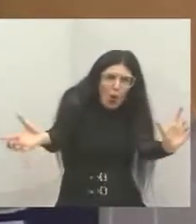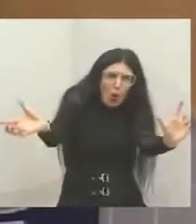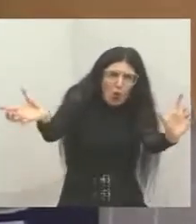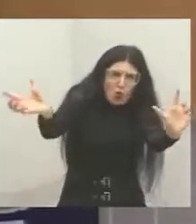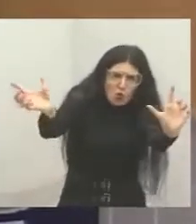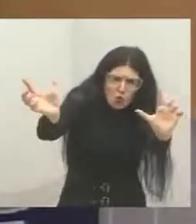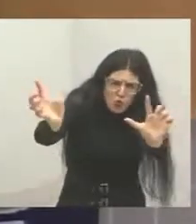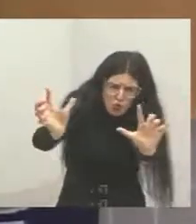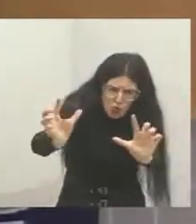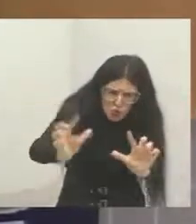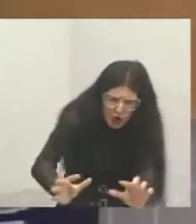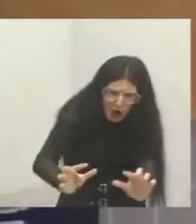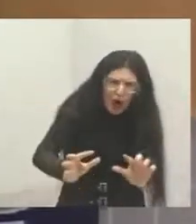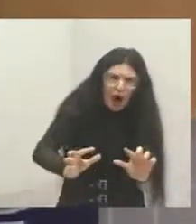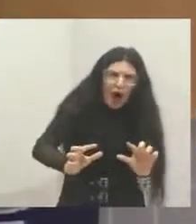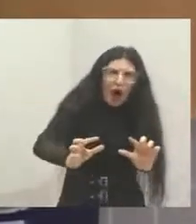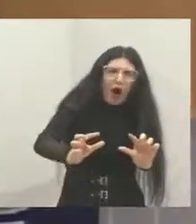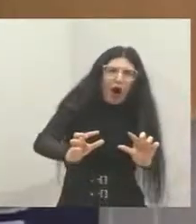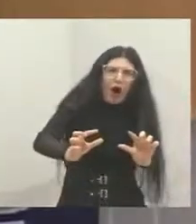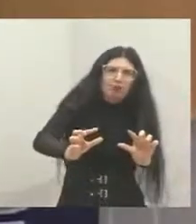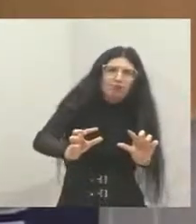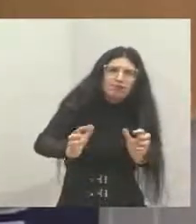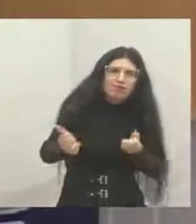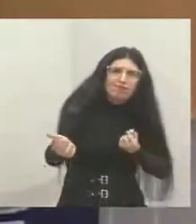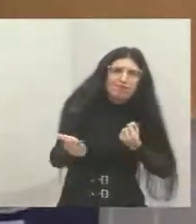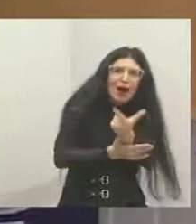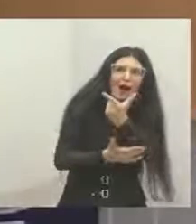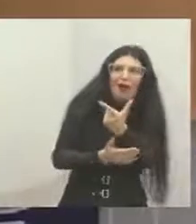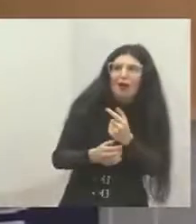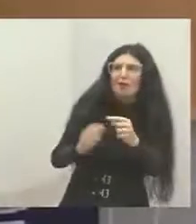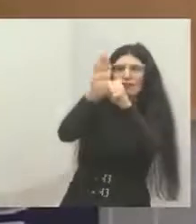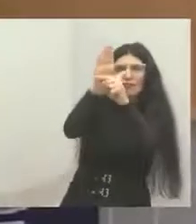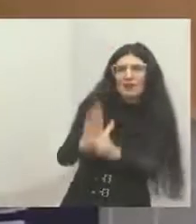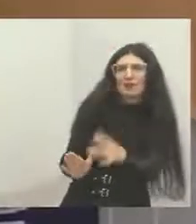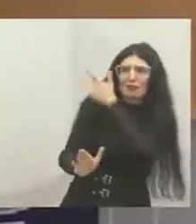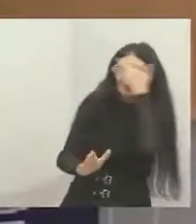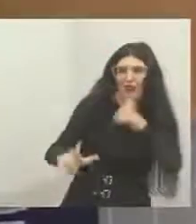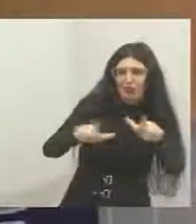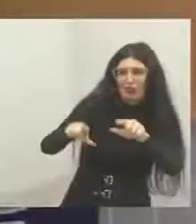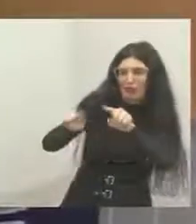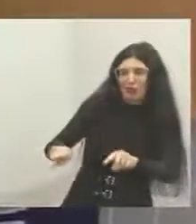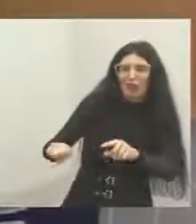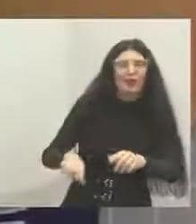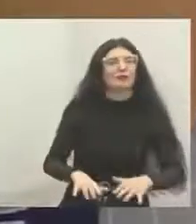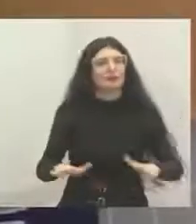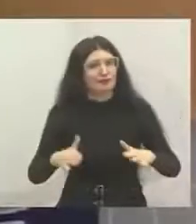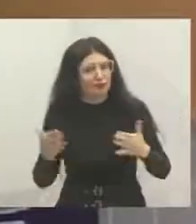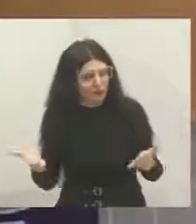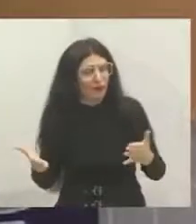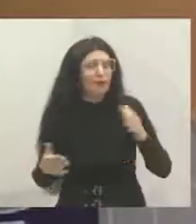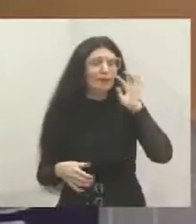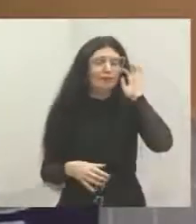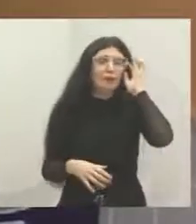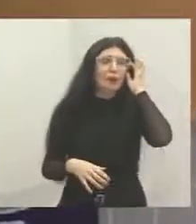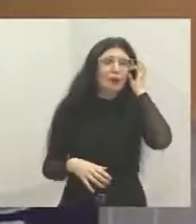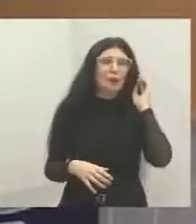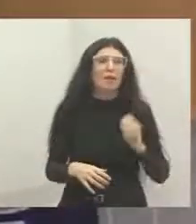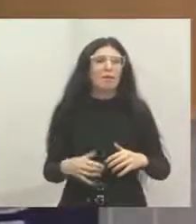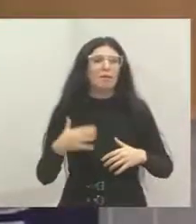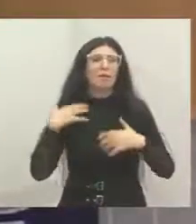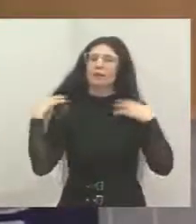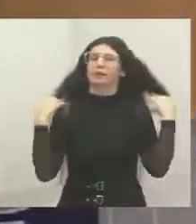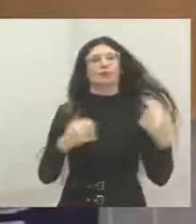com pessoal. Por quê? Você tem lá no ano 2019 38, mas você diminuiu, não houve diminuição. Houve